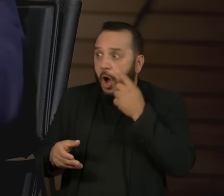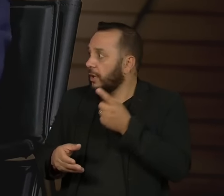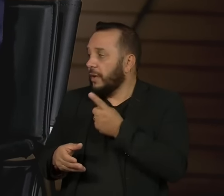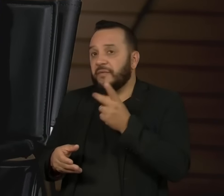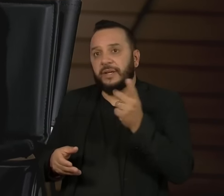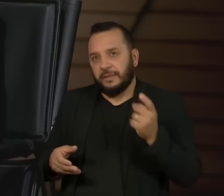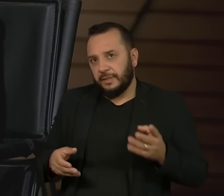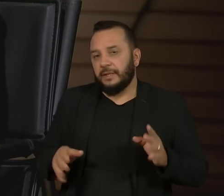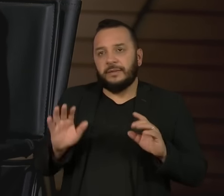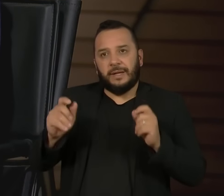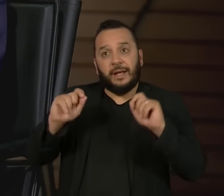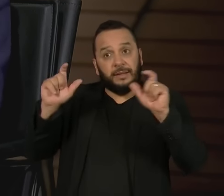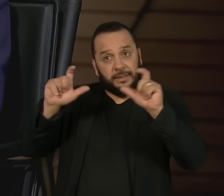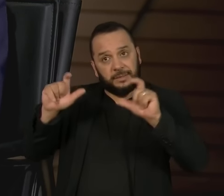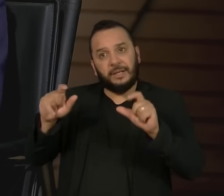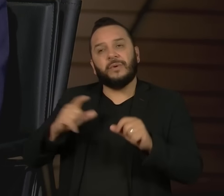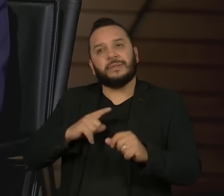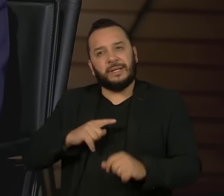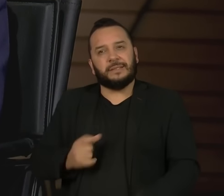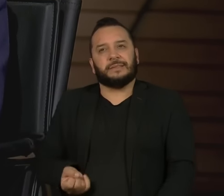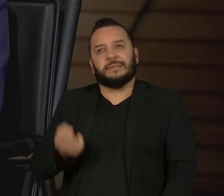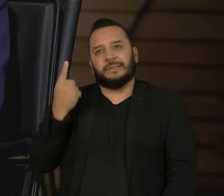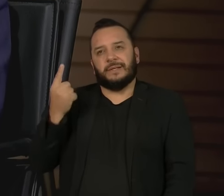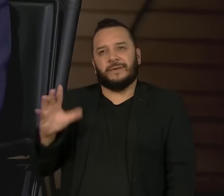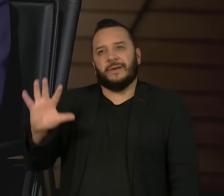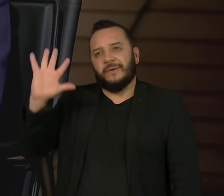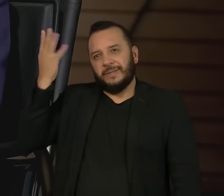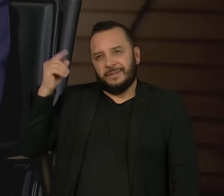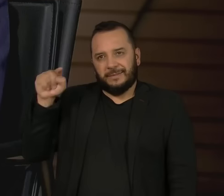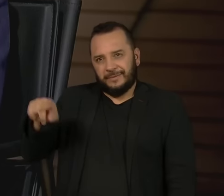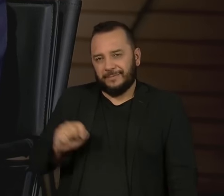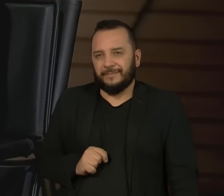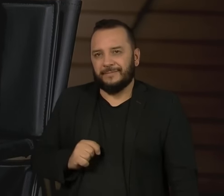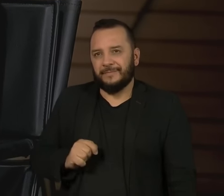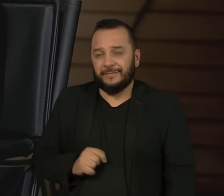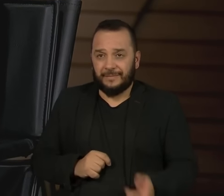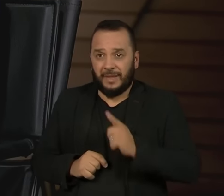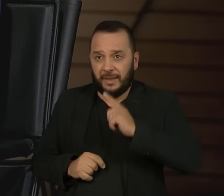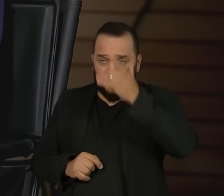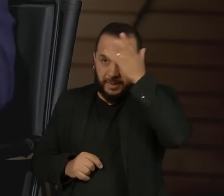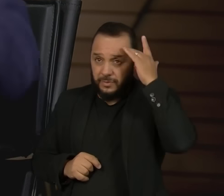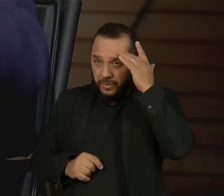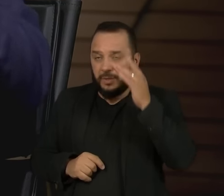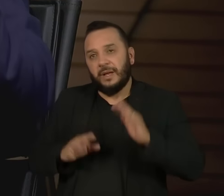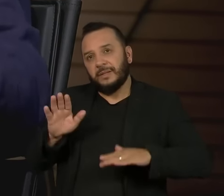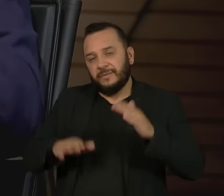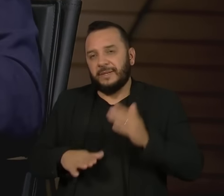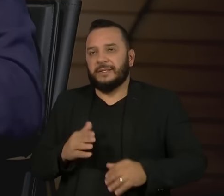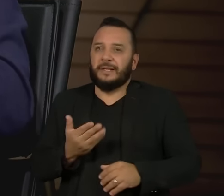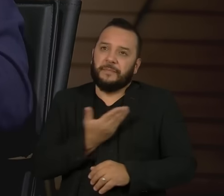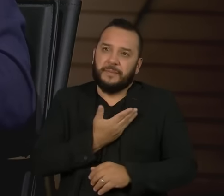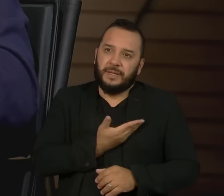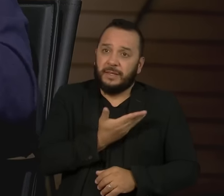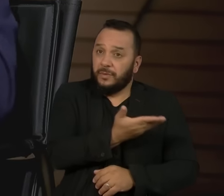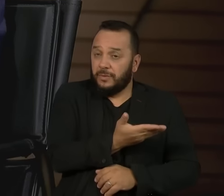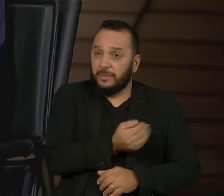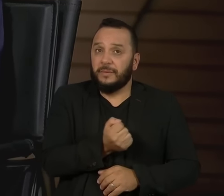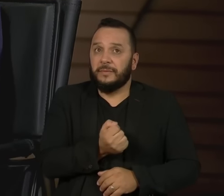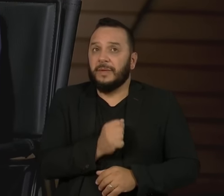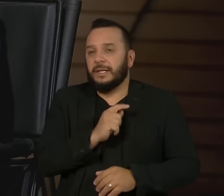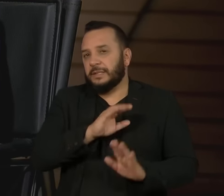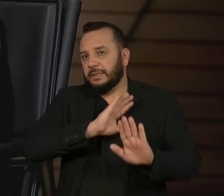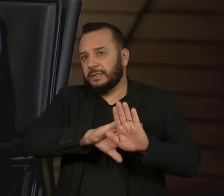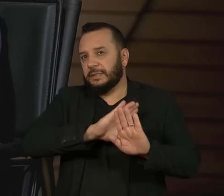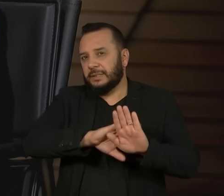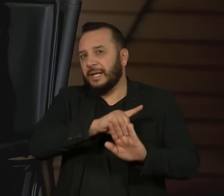beça. Vamos ficar atento, tem algo estranho acontecendo. Você tem pessoas que são muito próximas a vocês, que são, não, meu amigo. Só que, na verdade, ele é